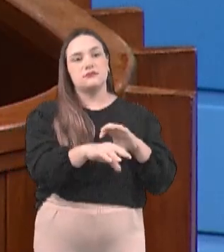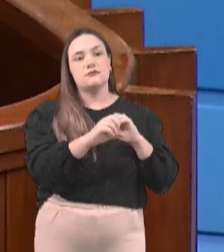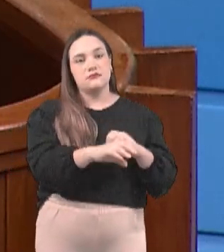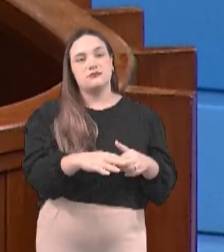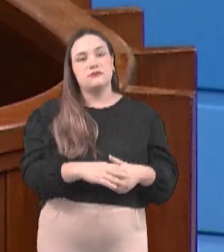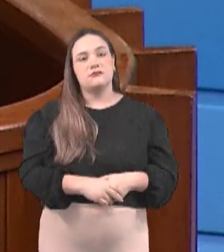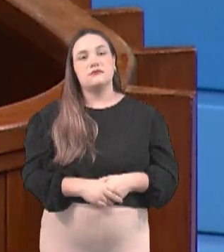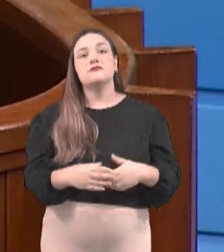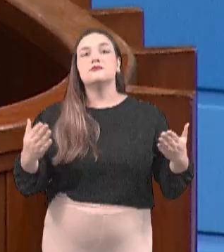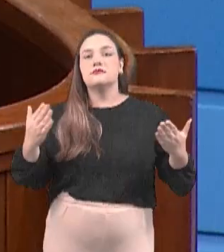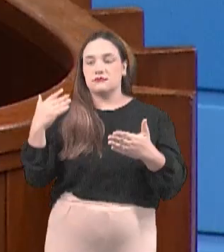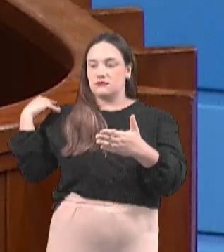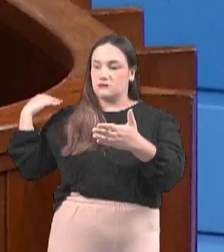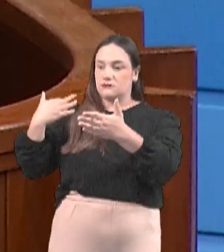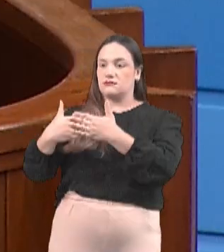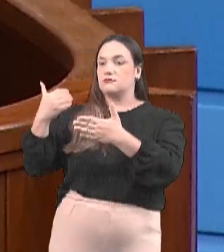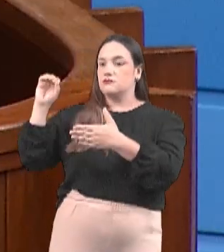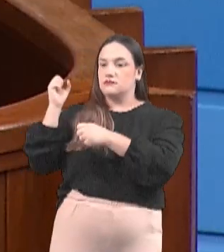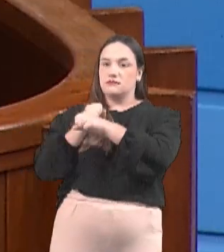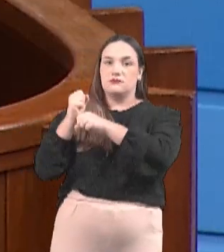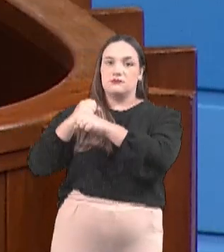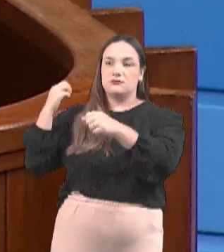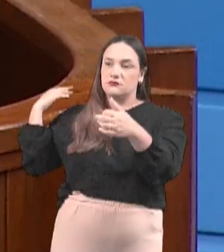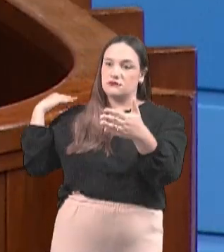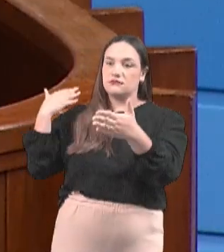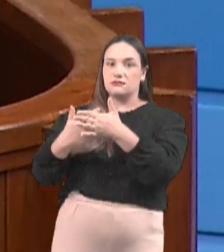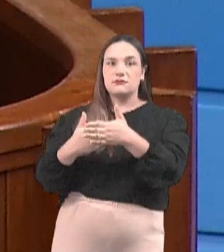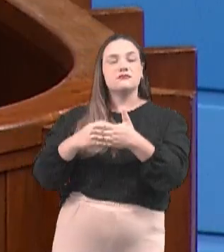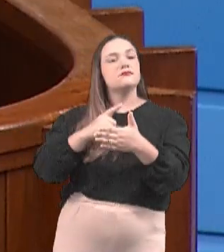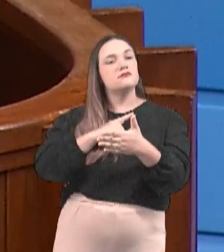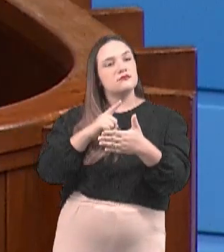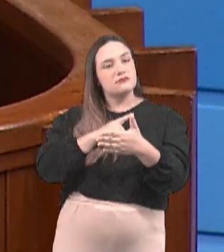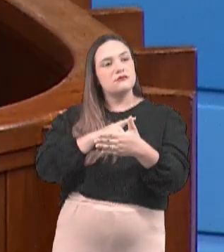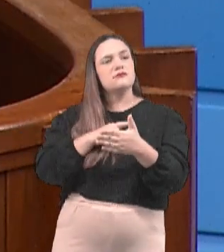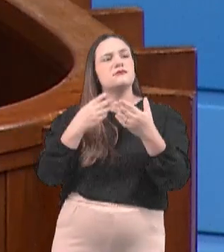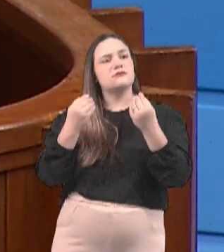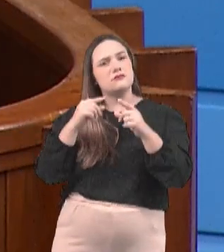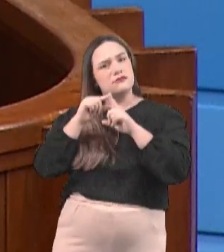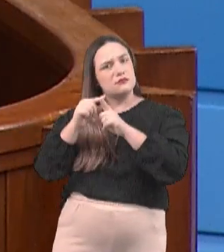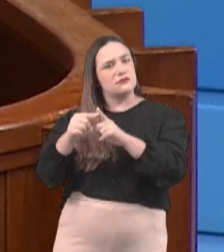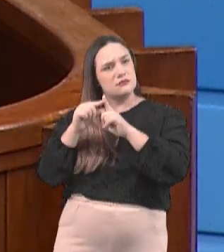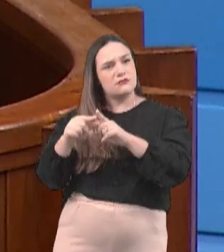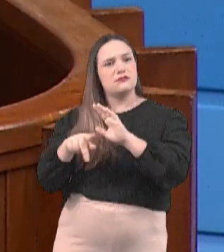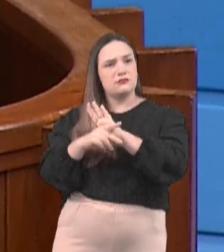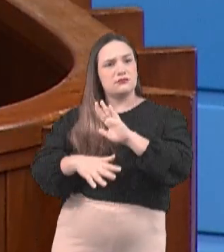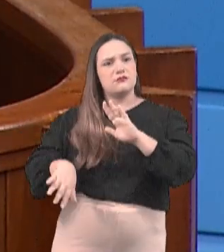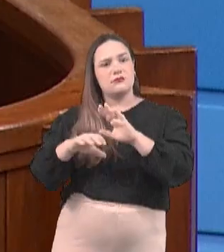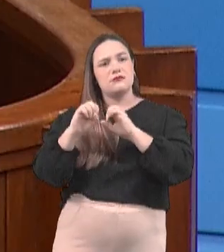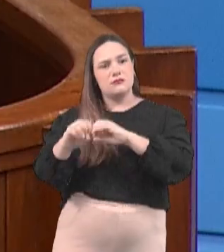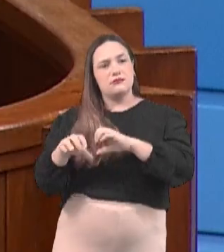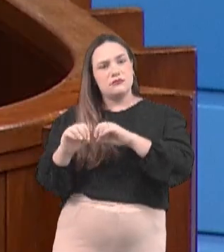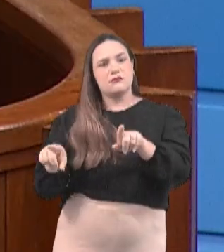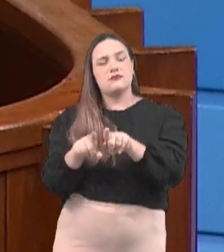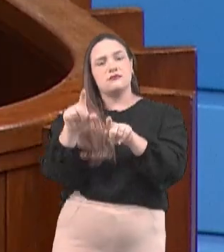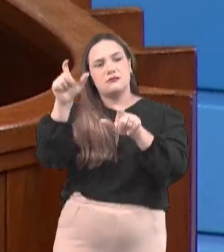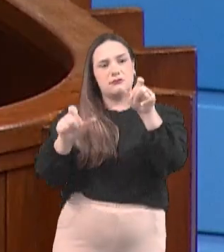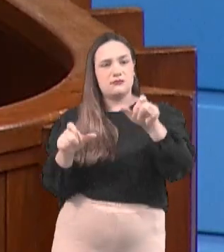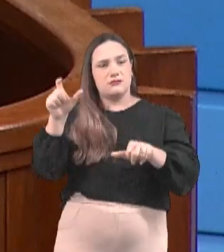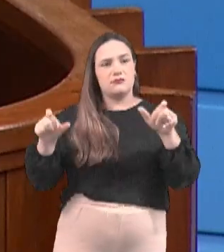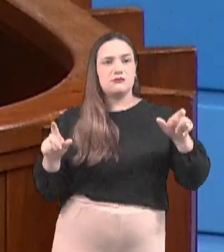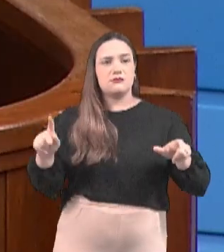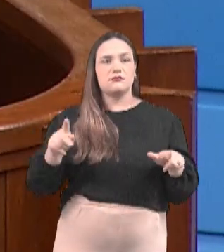última década. Na última década, nós passamos a ver grandes ataques à educação, grandes ataques aos professores,